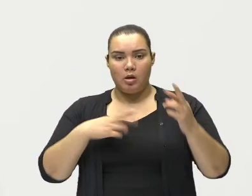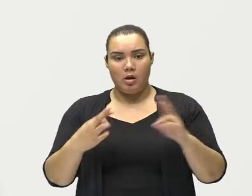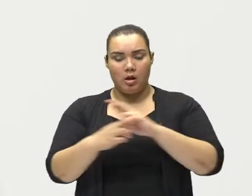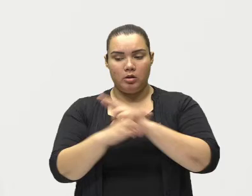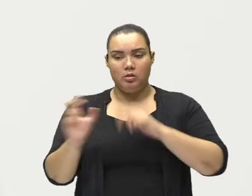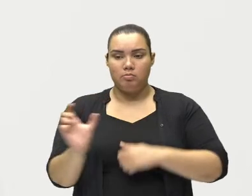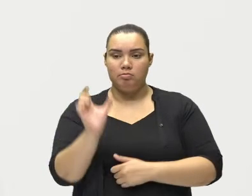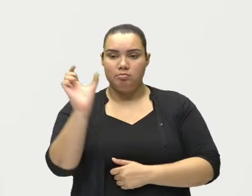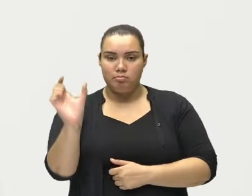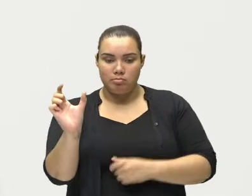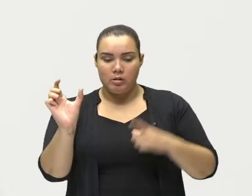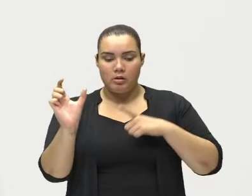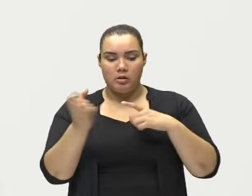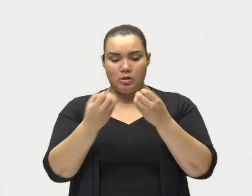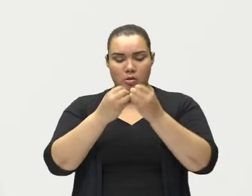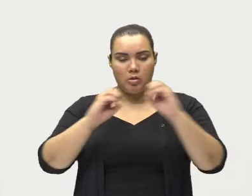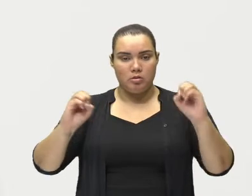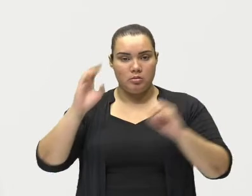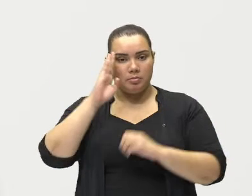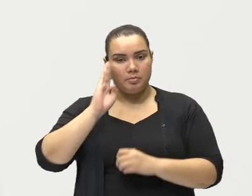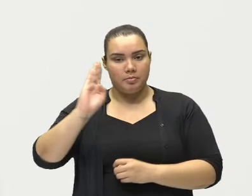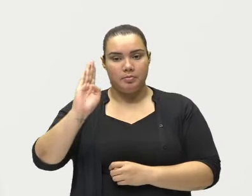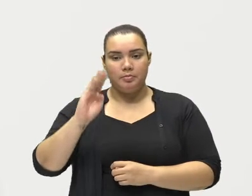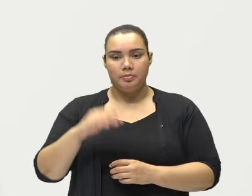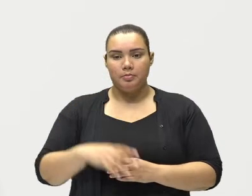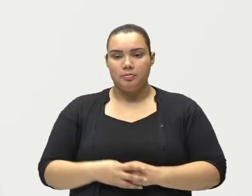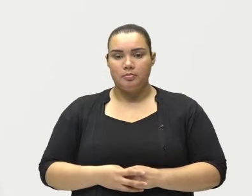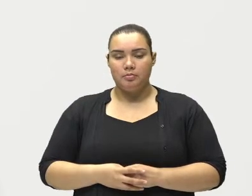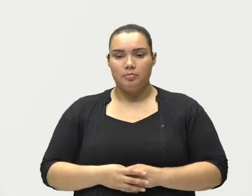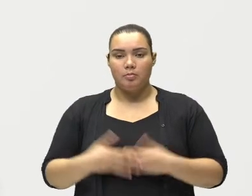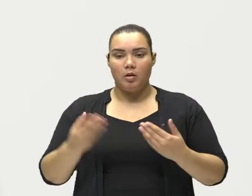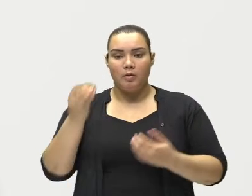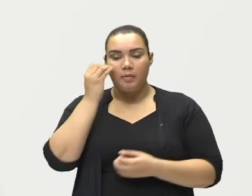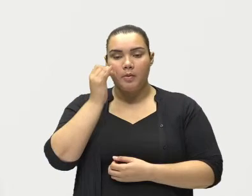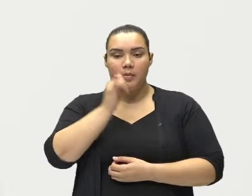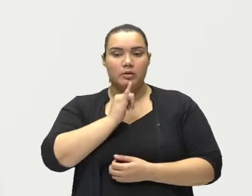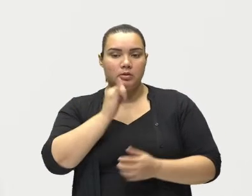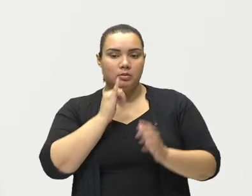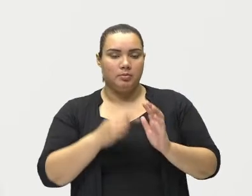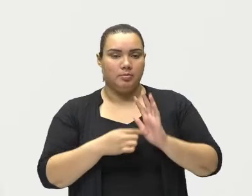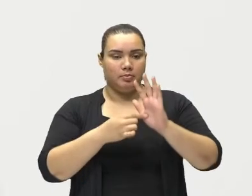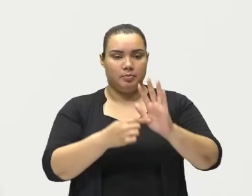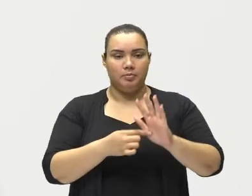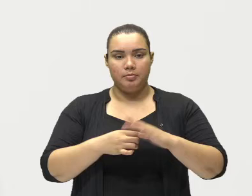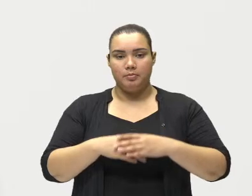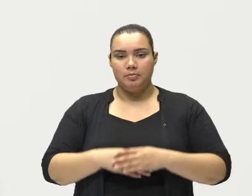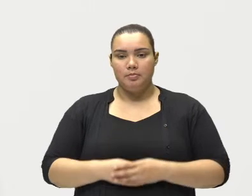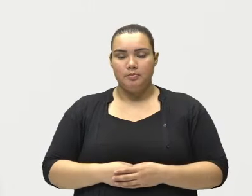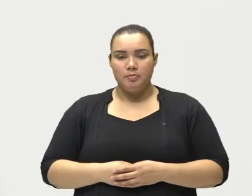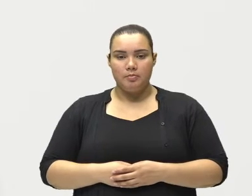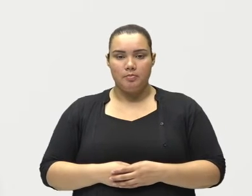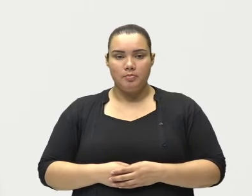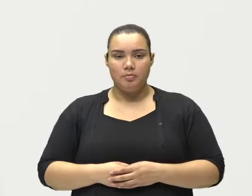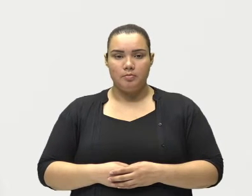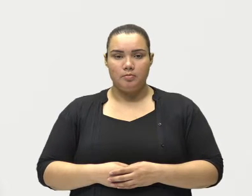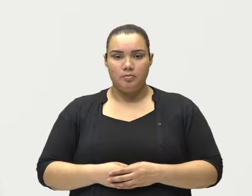uma palavra presente na oração principal. Olha o exemplo aí que nós trouxemos aí para você, um